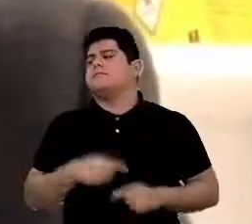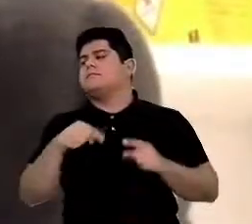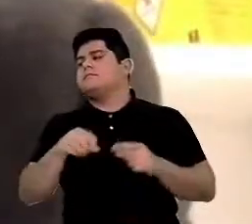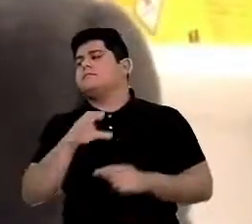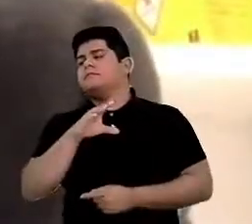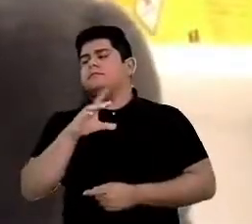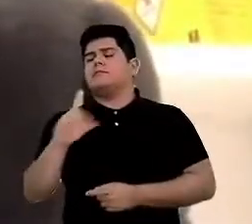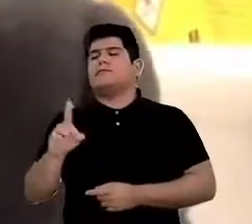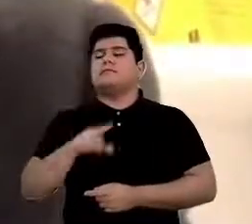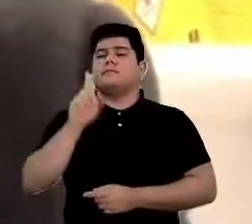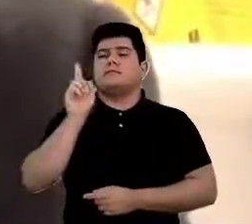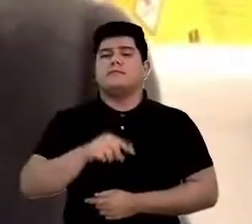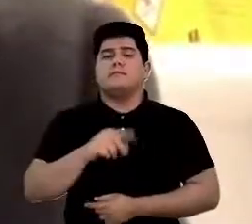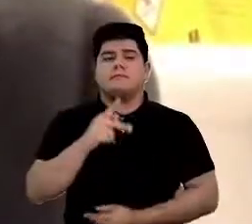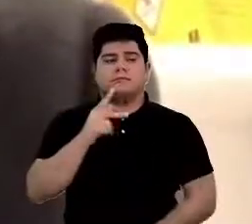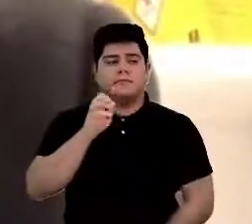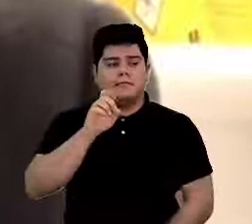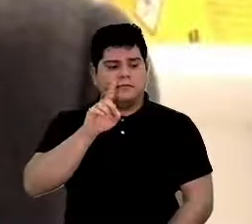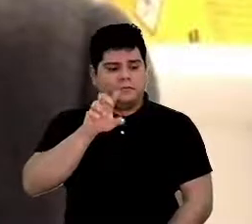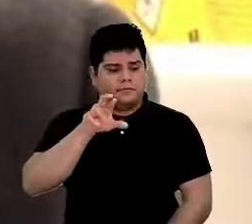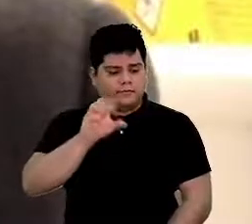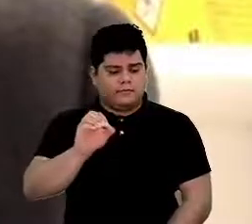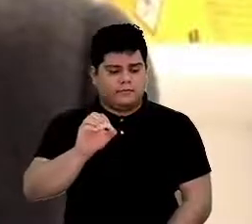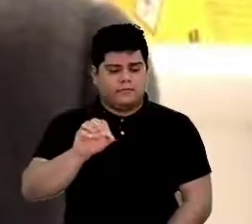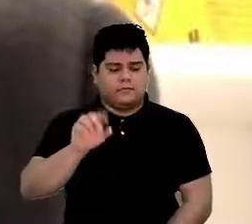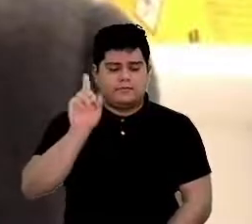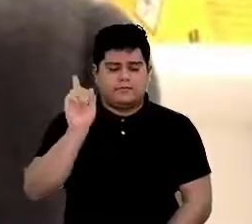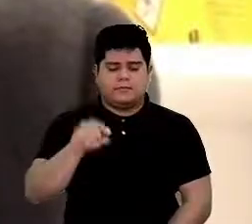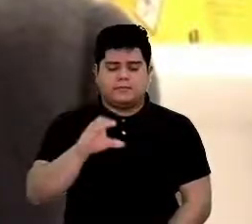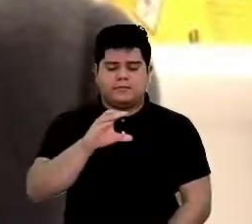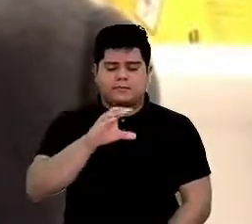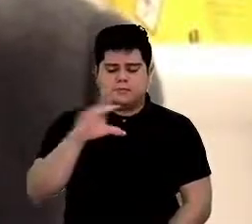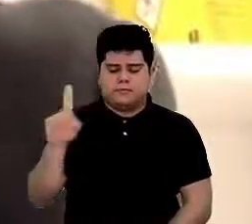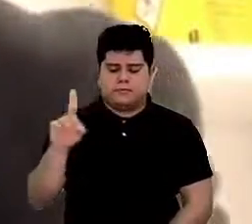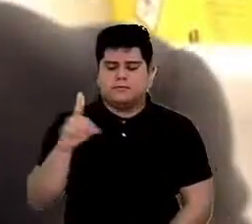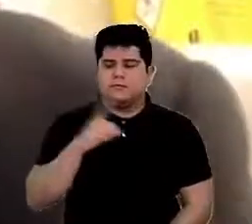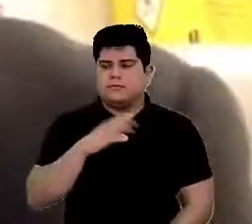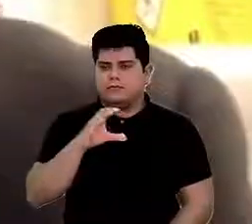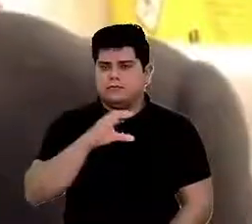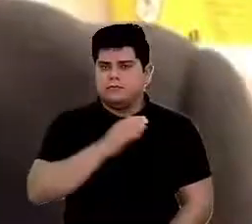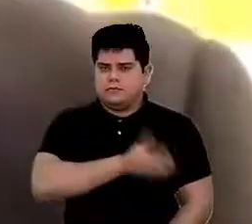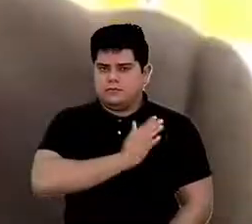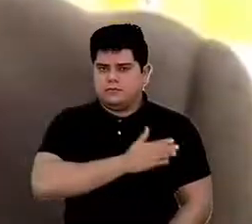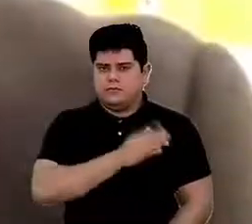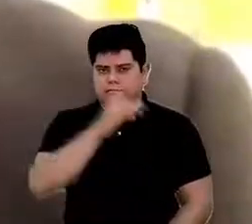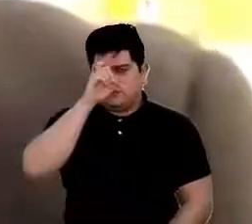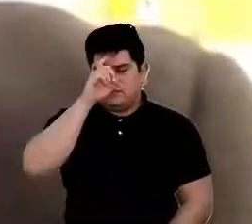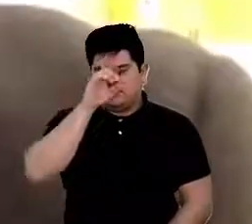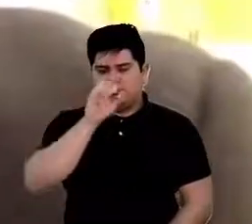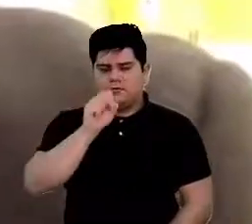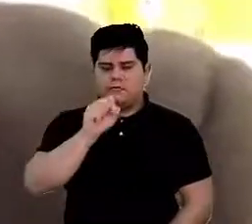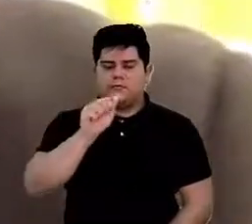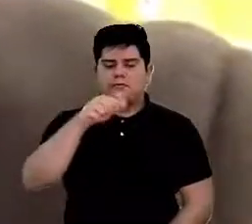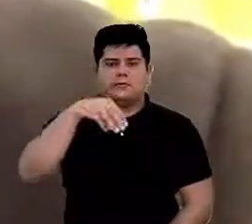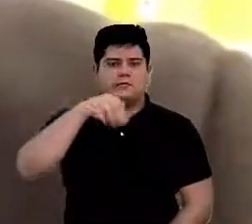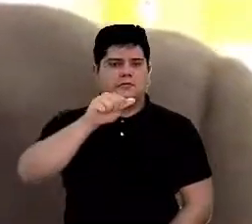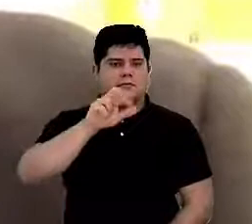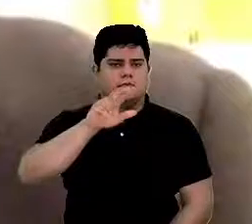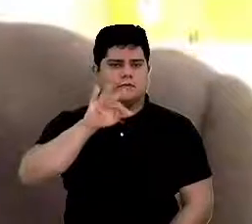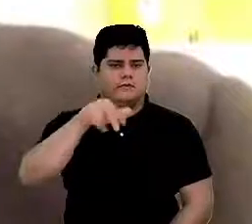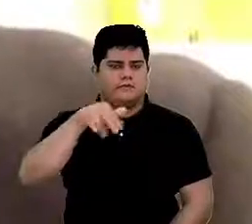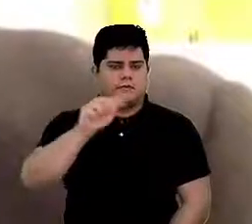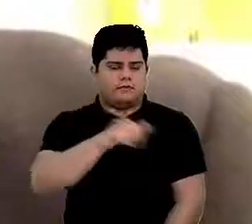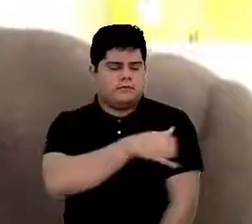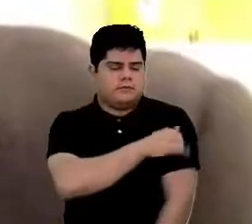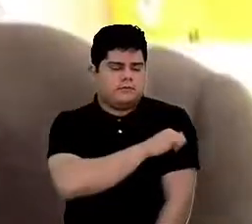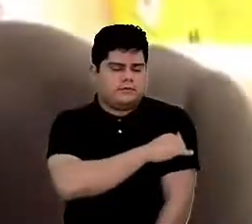coordenação, é o Pedro Nogueres, que é o coordenador da cardiologia do Hospital Samaritano Botafogo, Rio de Janeiro. Pedro, por